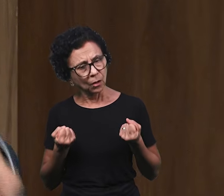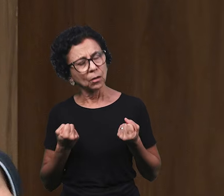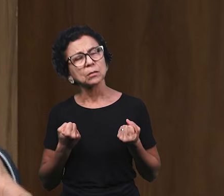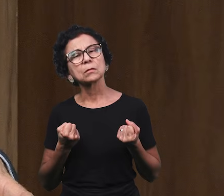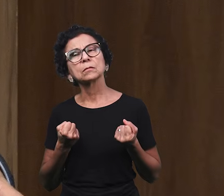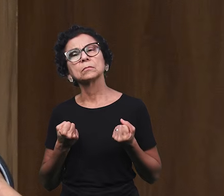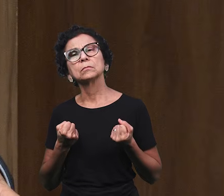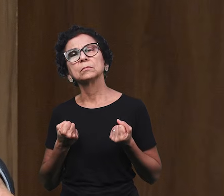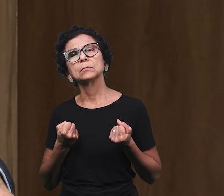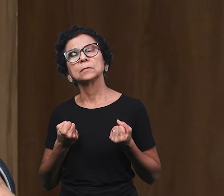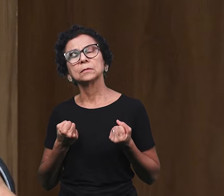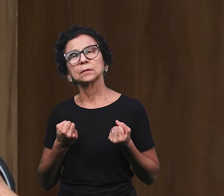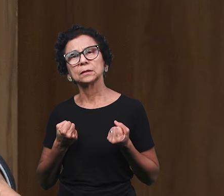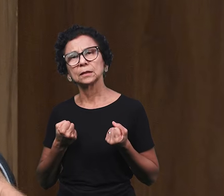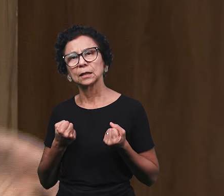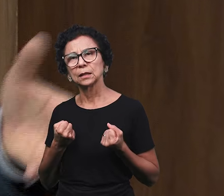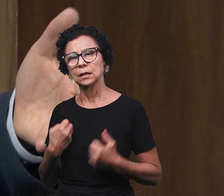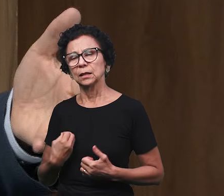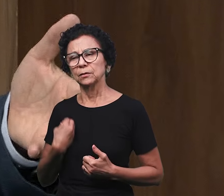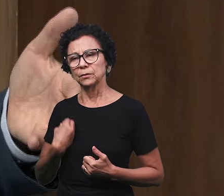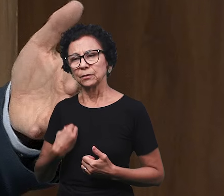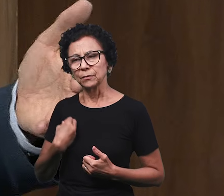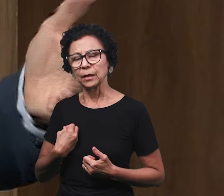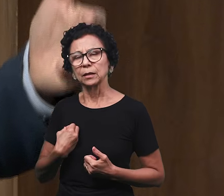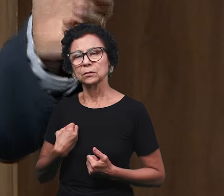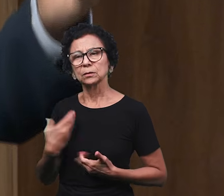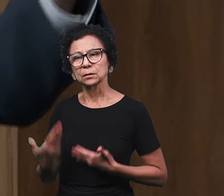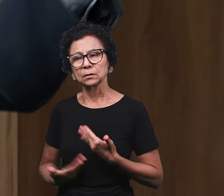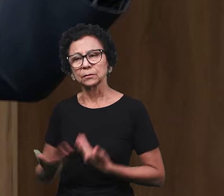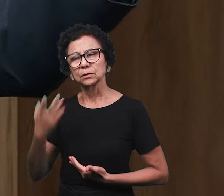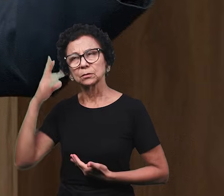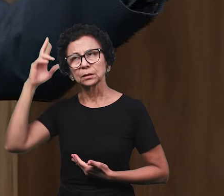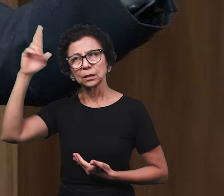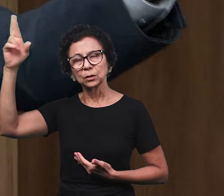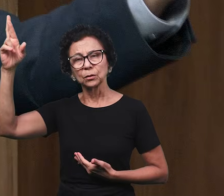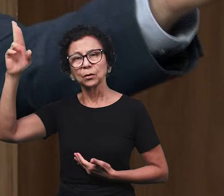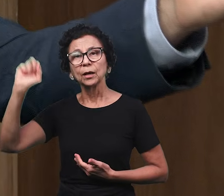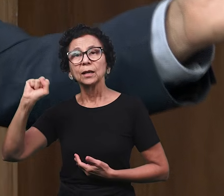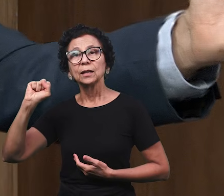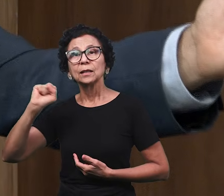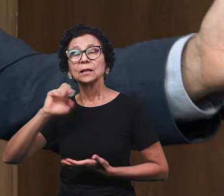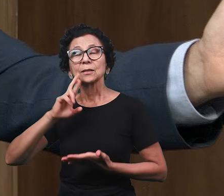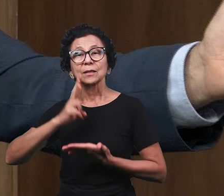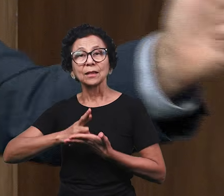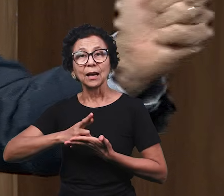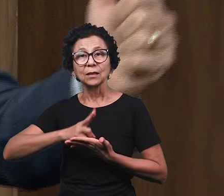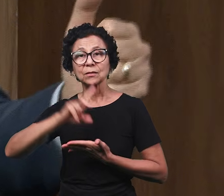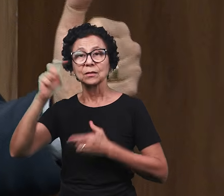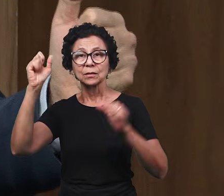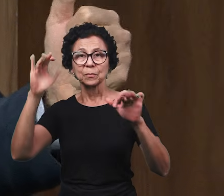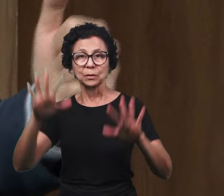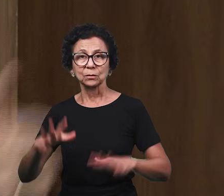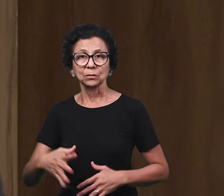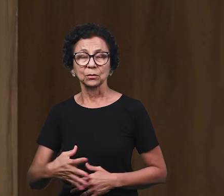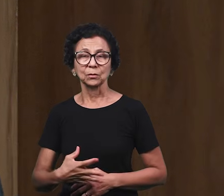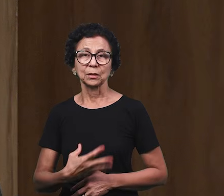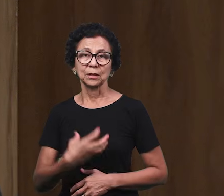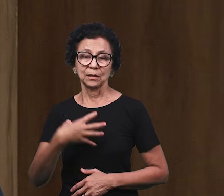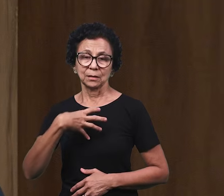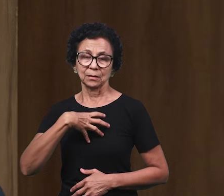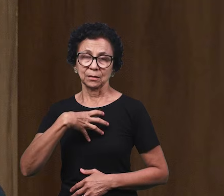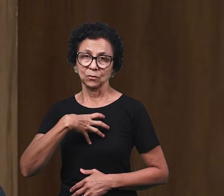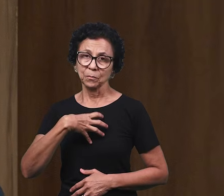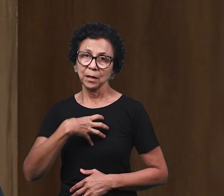como jovens na presença do Senhor, e aí Deus vai abençoar a vida até mesmo estudantil, a